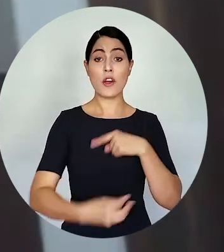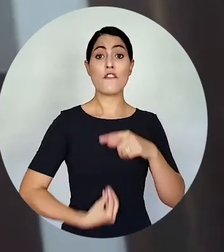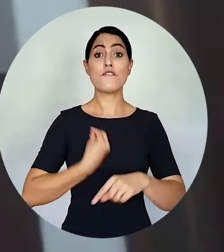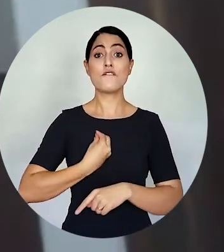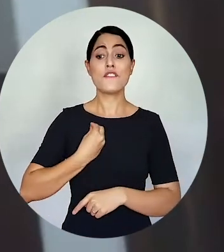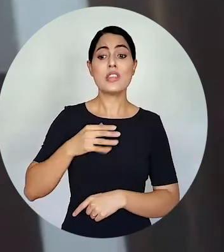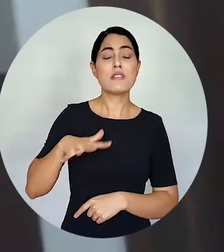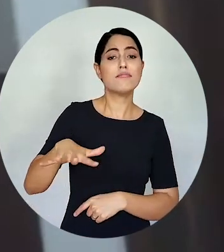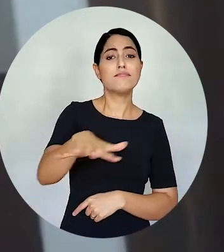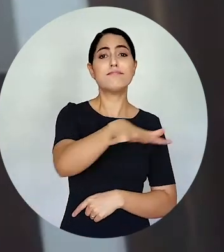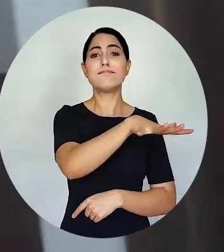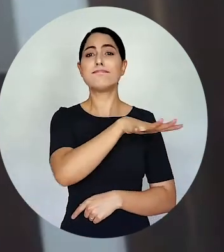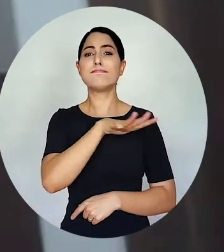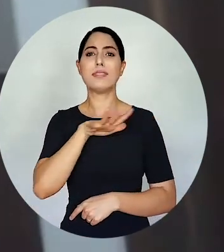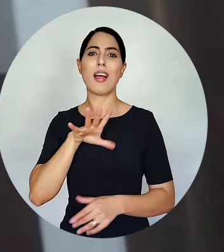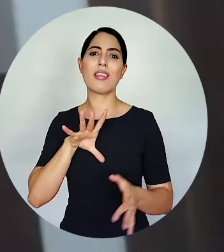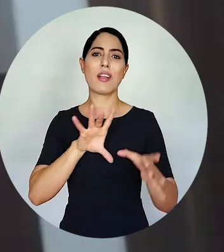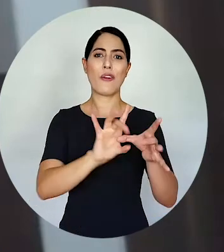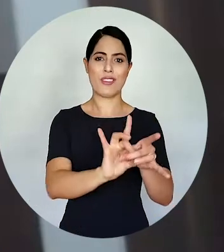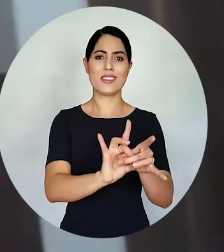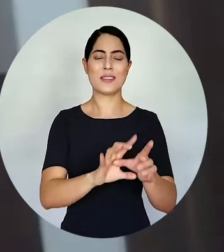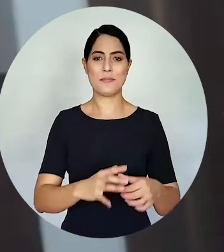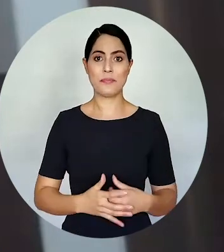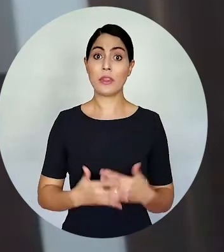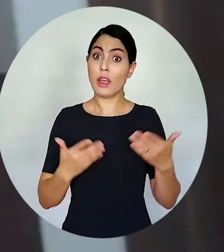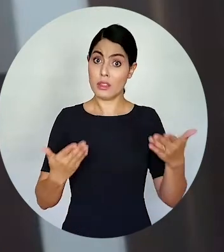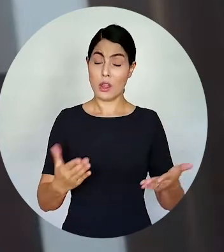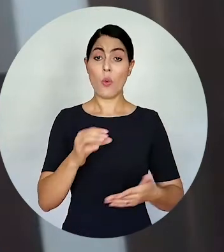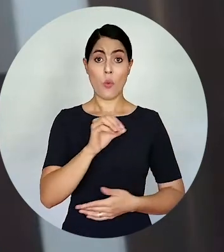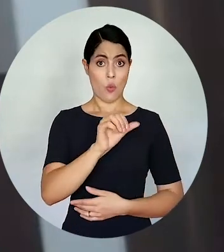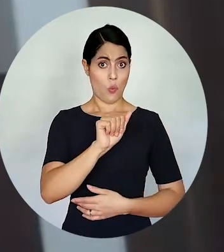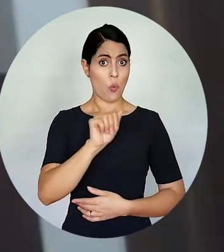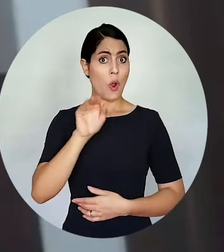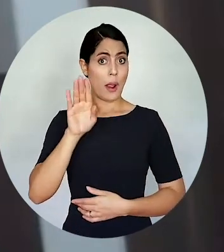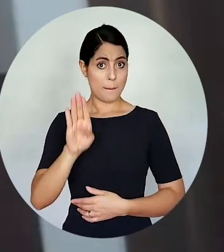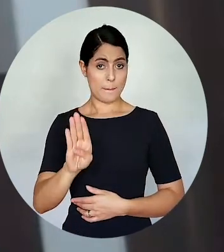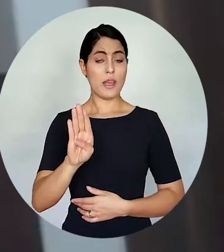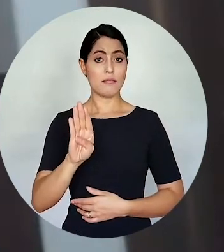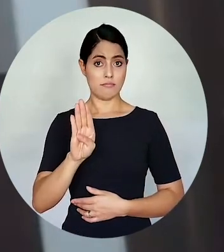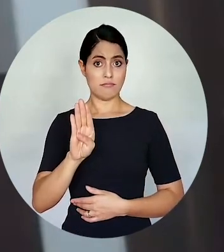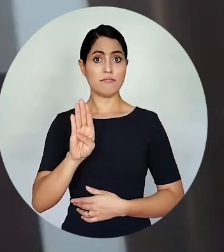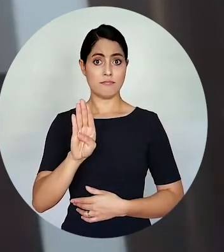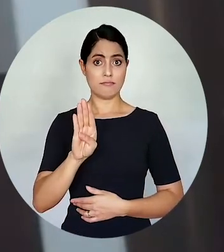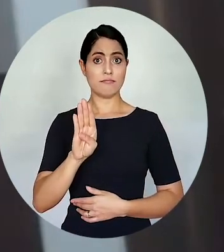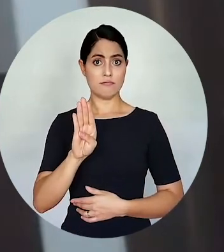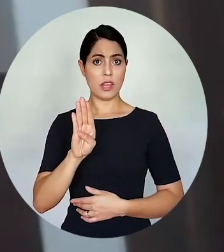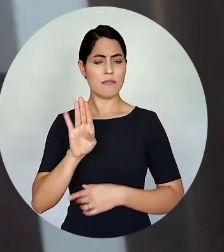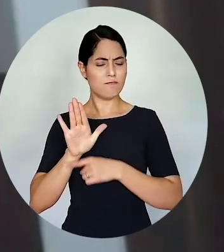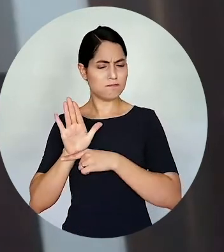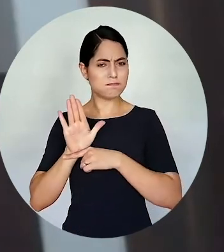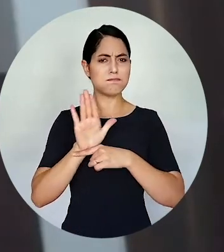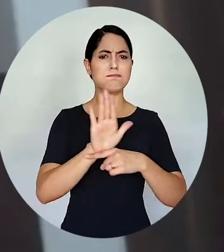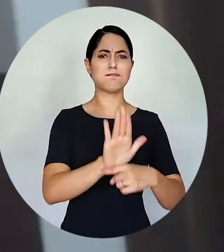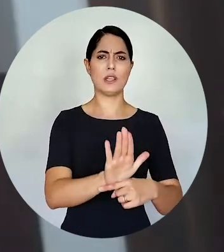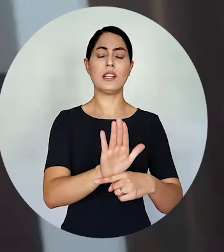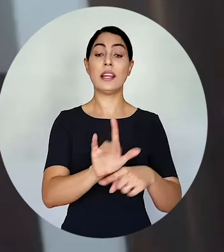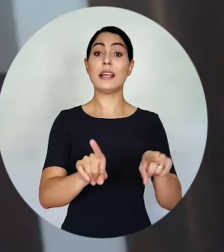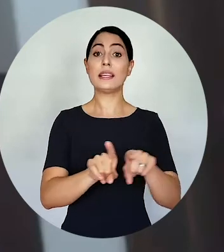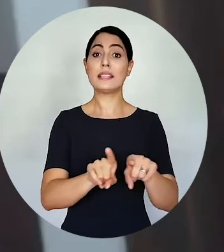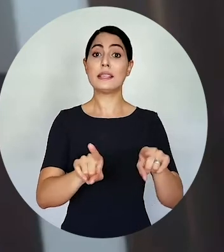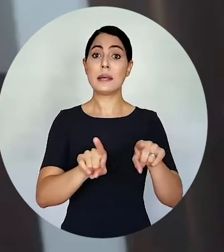vida. Dessa forma, a OAB decidiu, com a ajuda, o empenho,